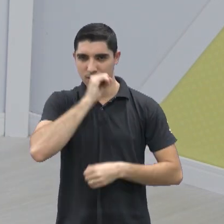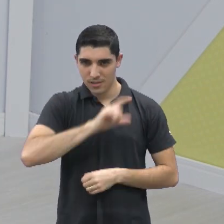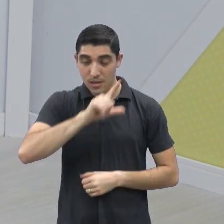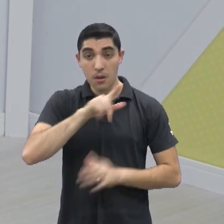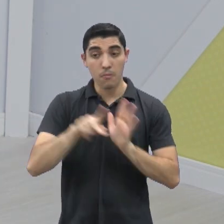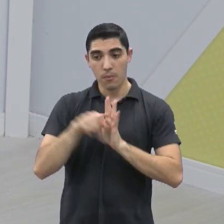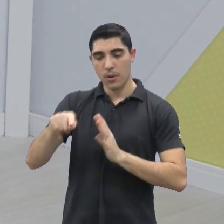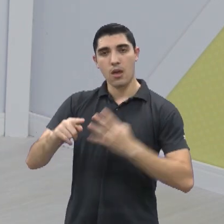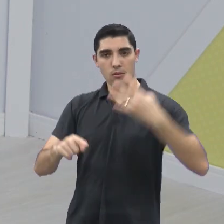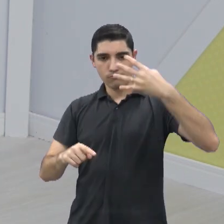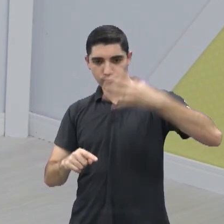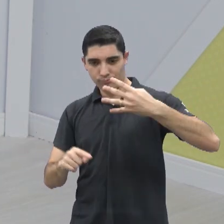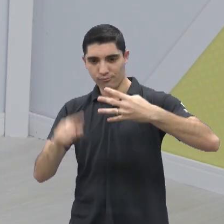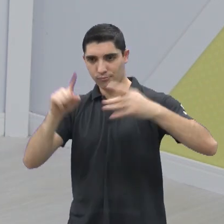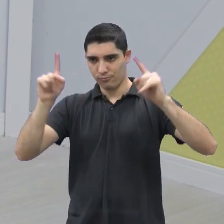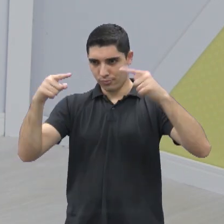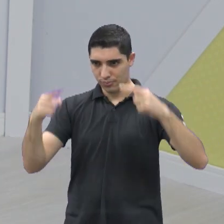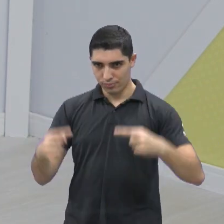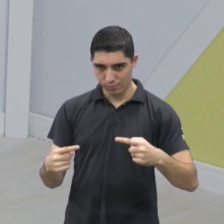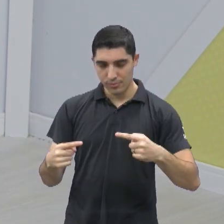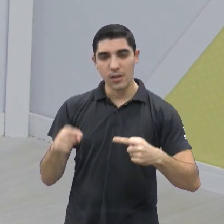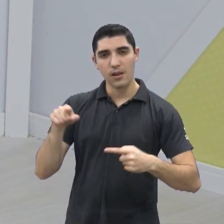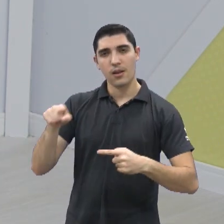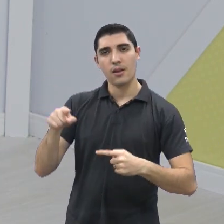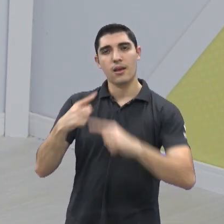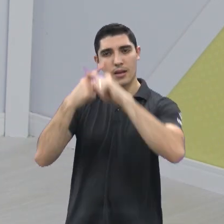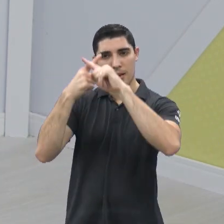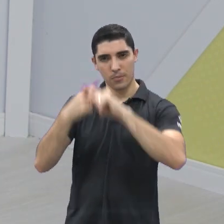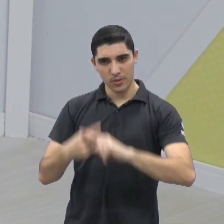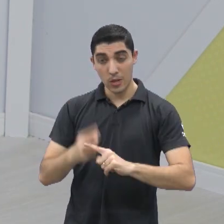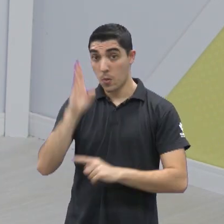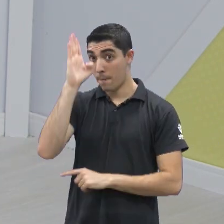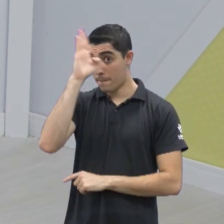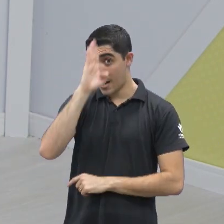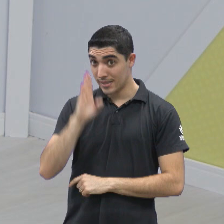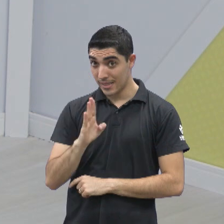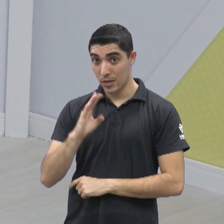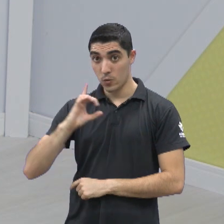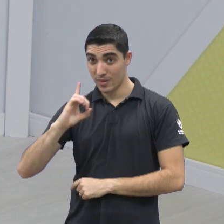4ª rodada do retorno da primeira fase do Campeonato Brasileiro da Série